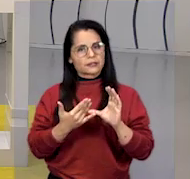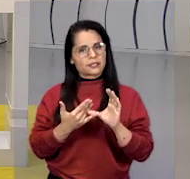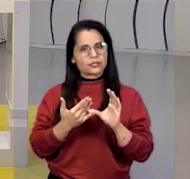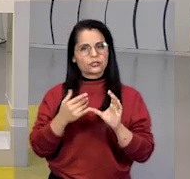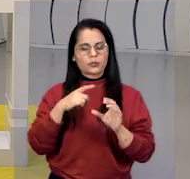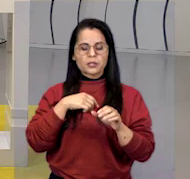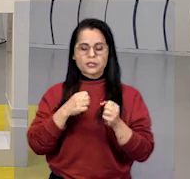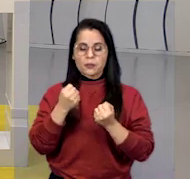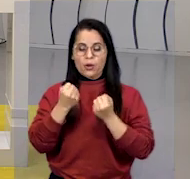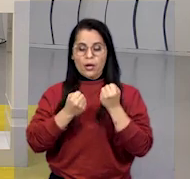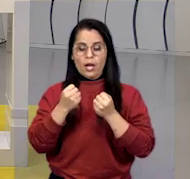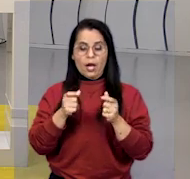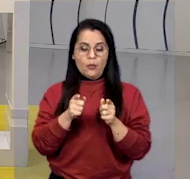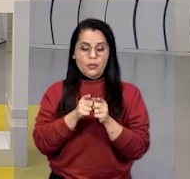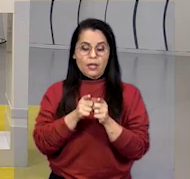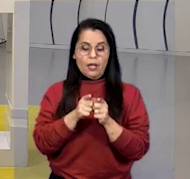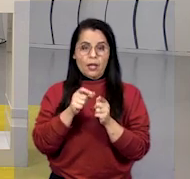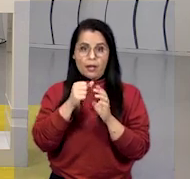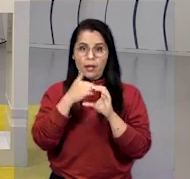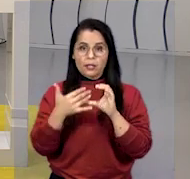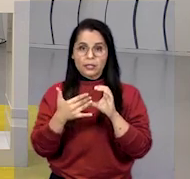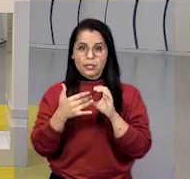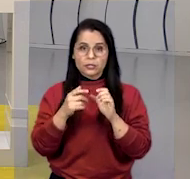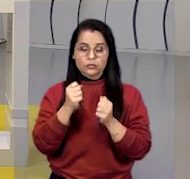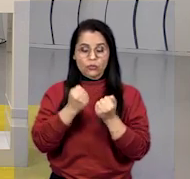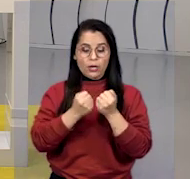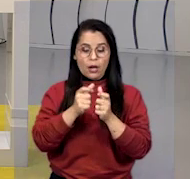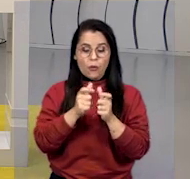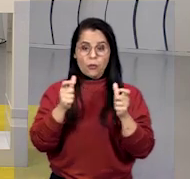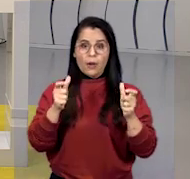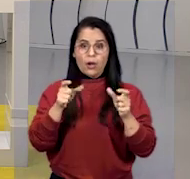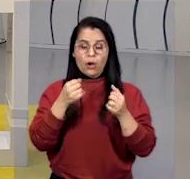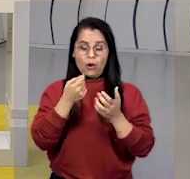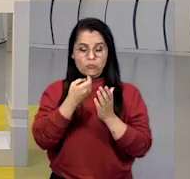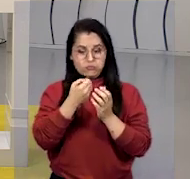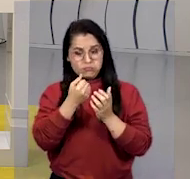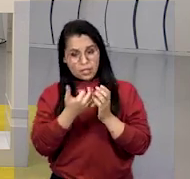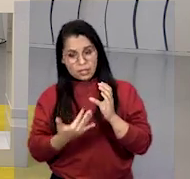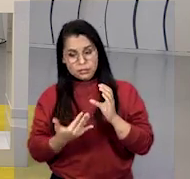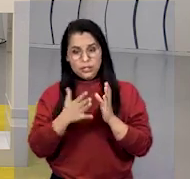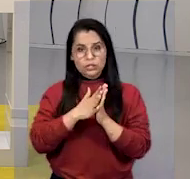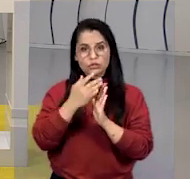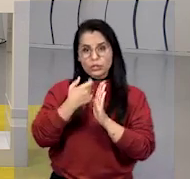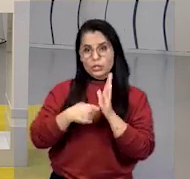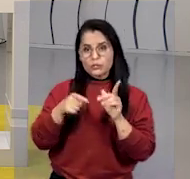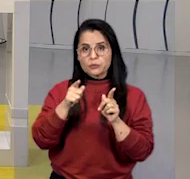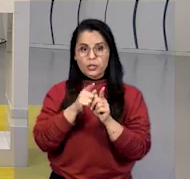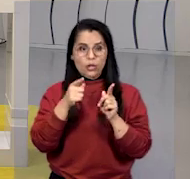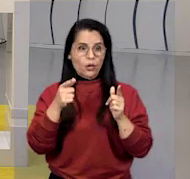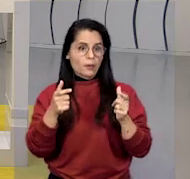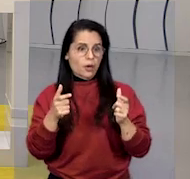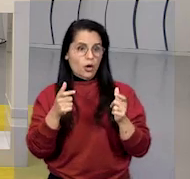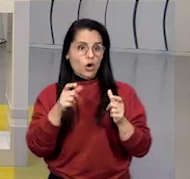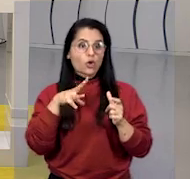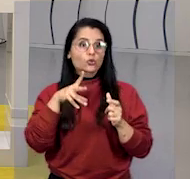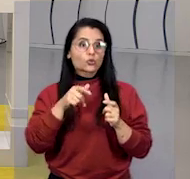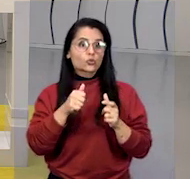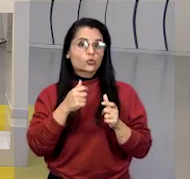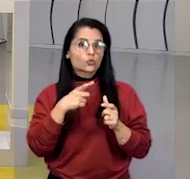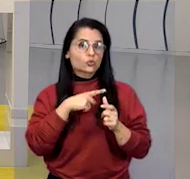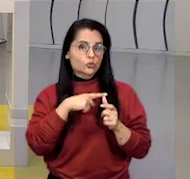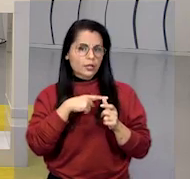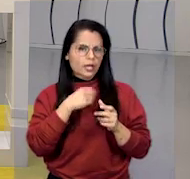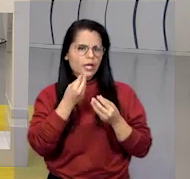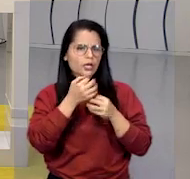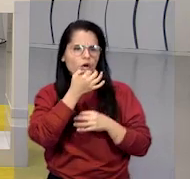tem uma característica, um carro maior também tem, né? Um texto maior, um texto menor, uma casa maior, uma casa menor e um artigo de